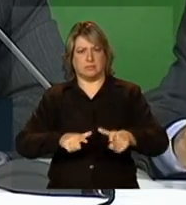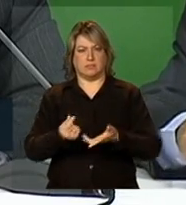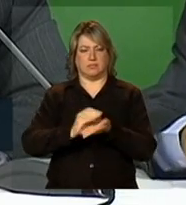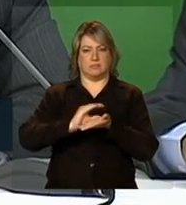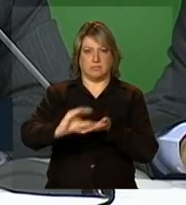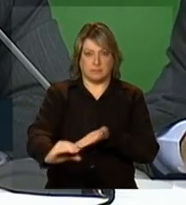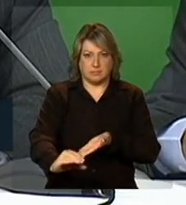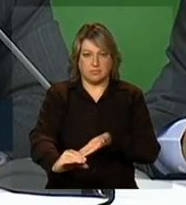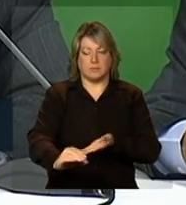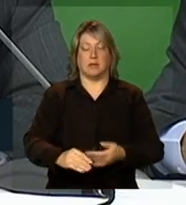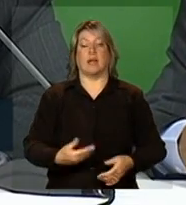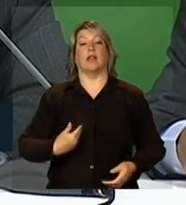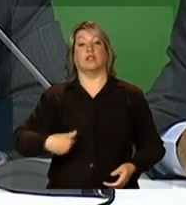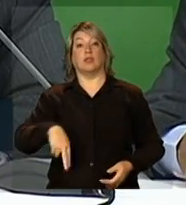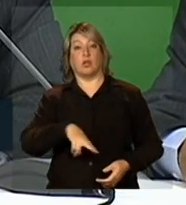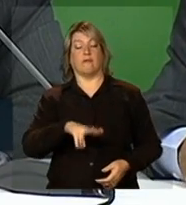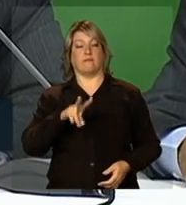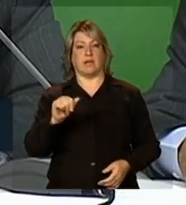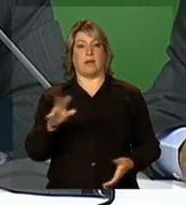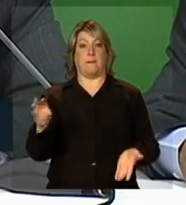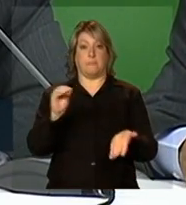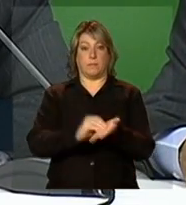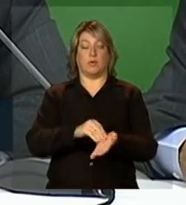investir. Nós vamos colocar isso